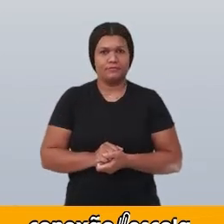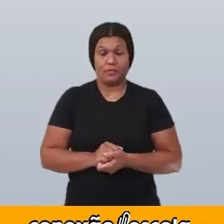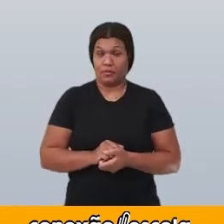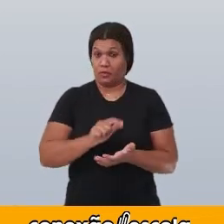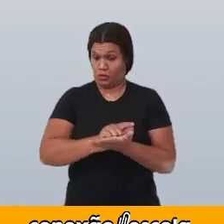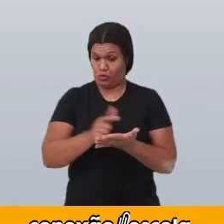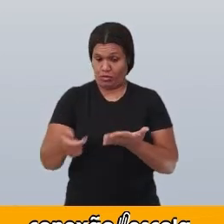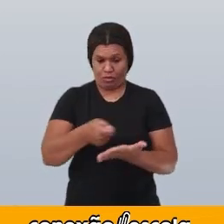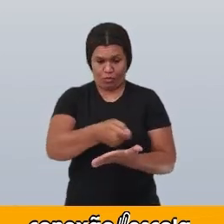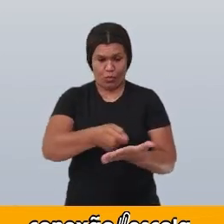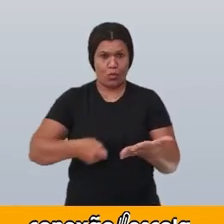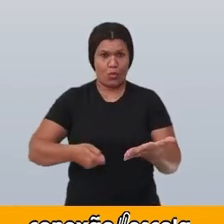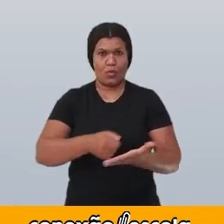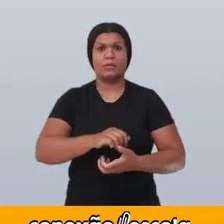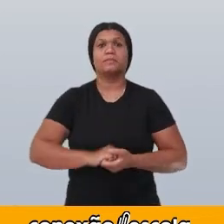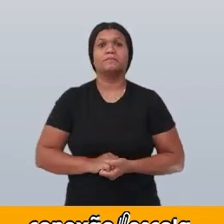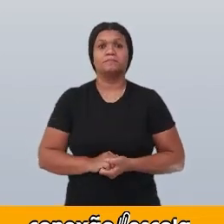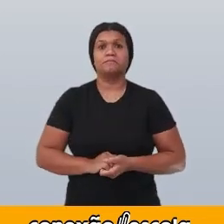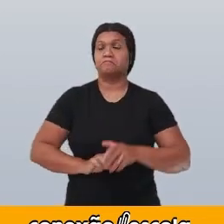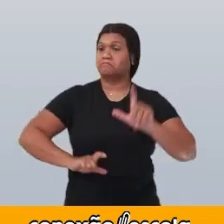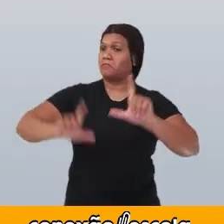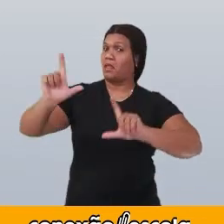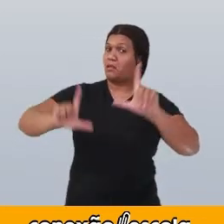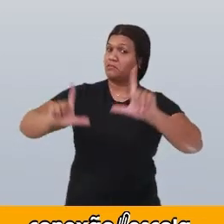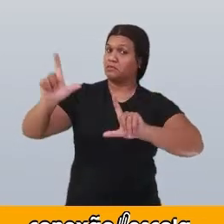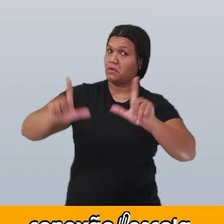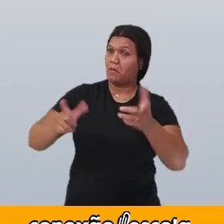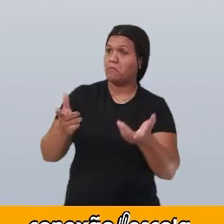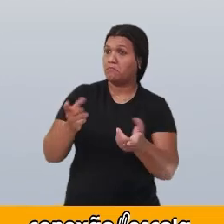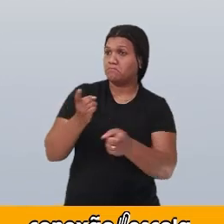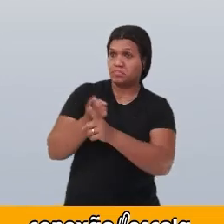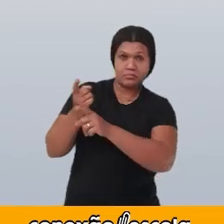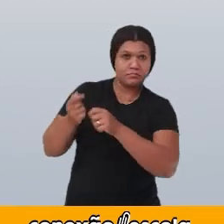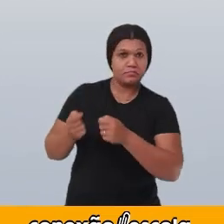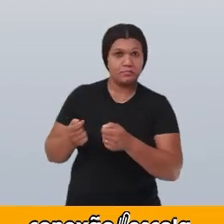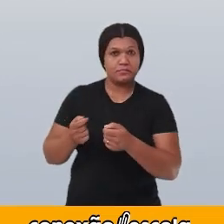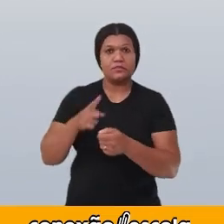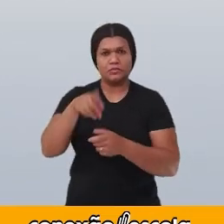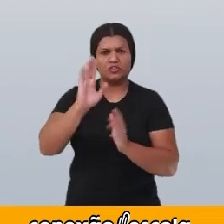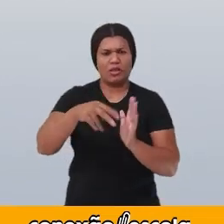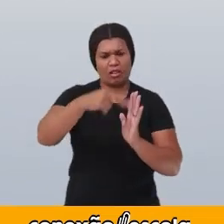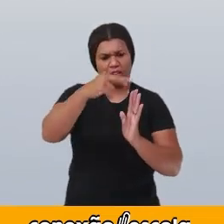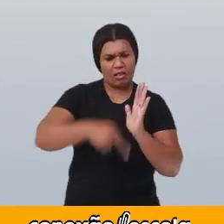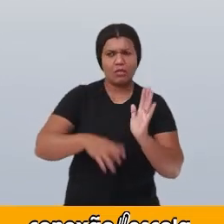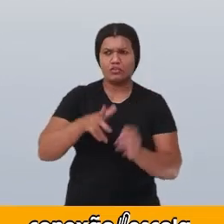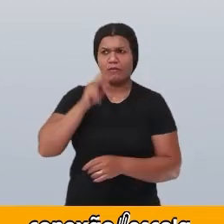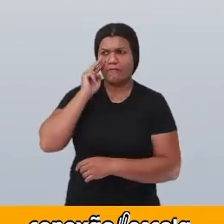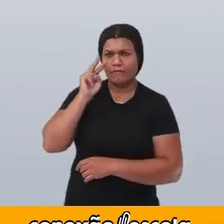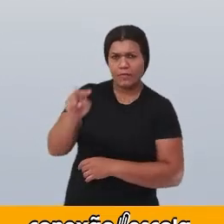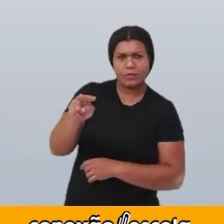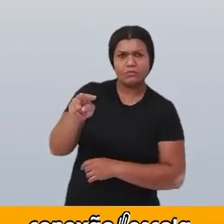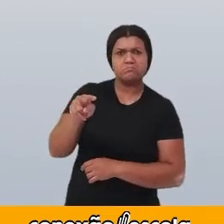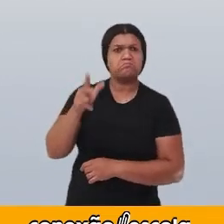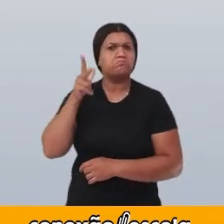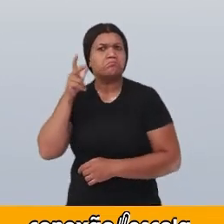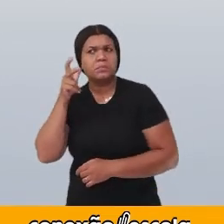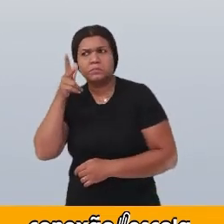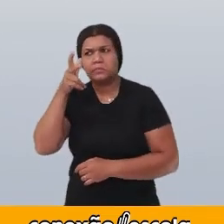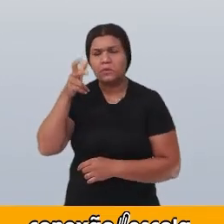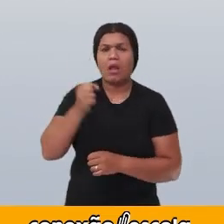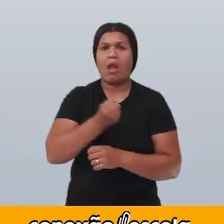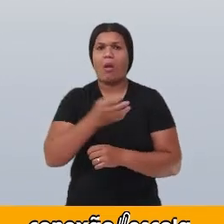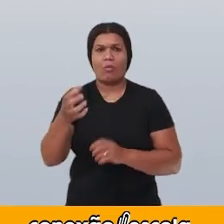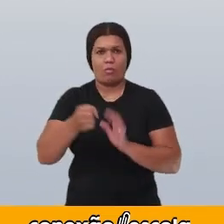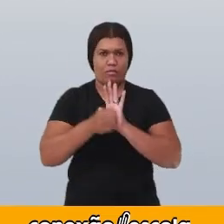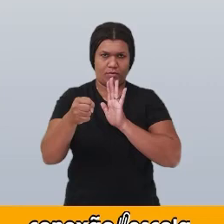escrito? Na televisão? Você já leu, você já escutou ou assistiu a alguma